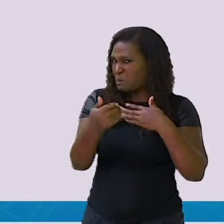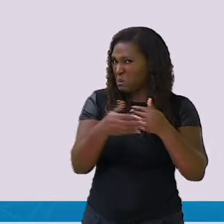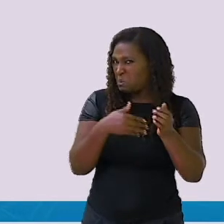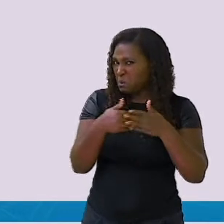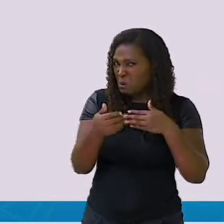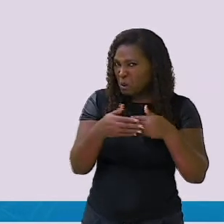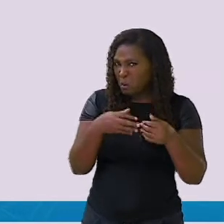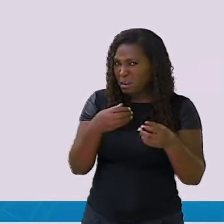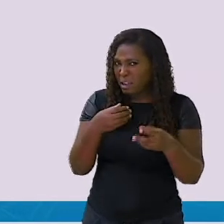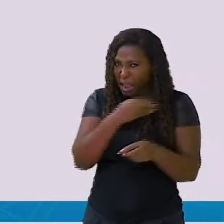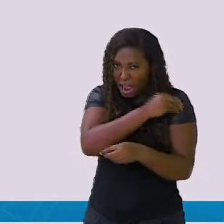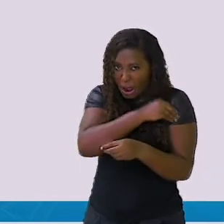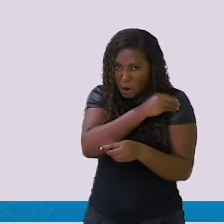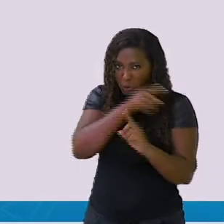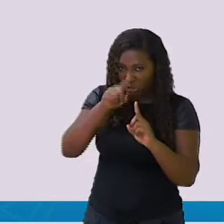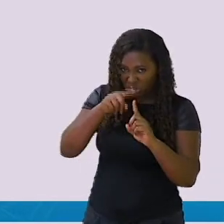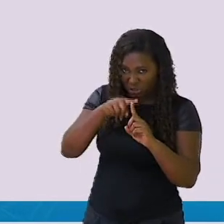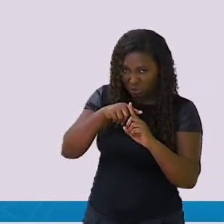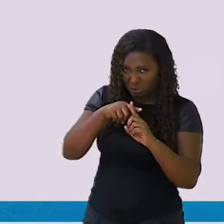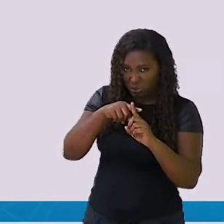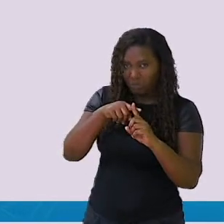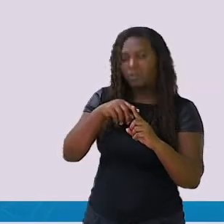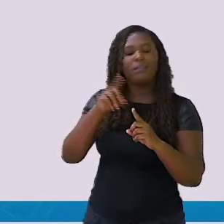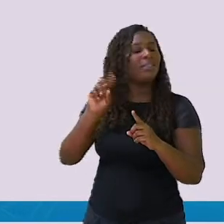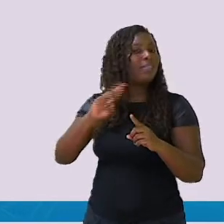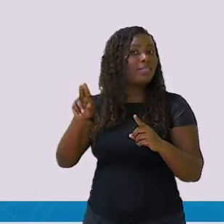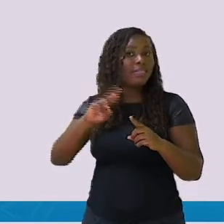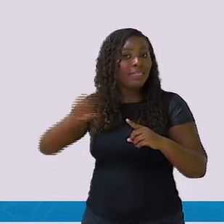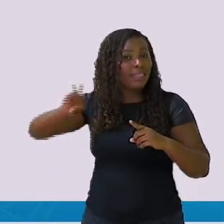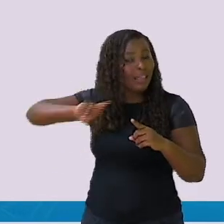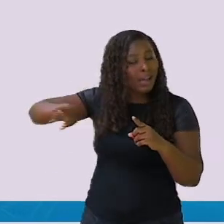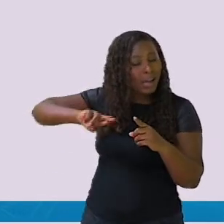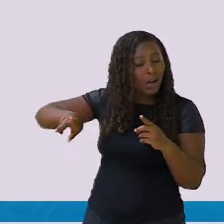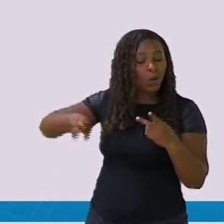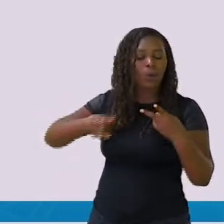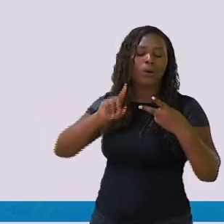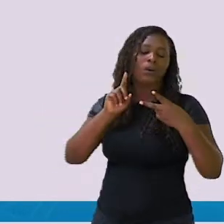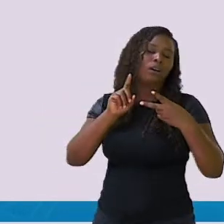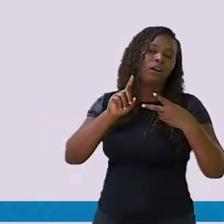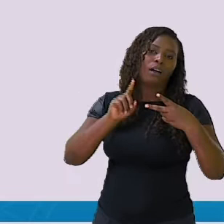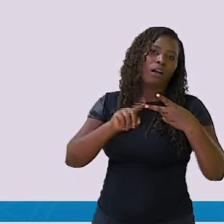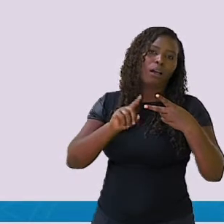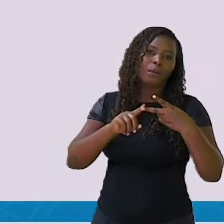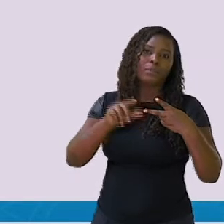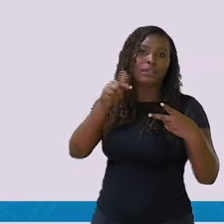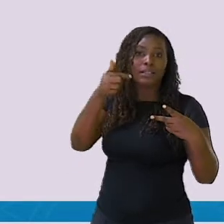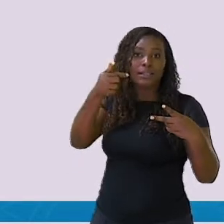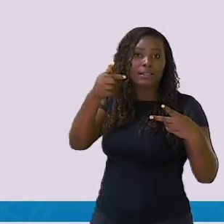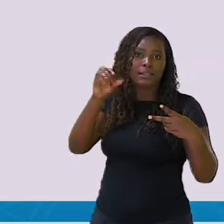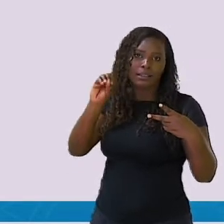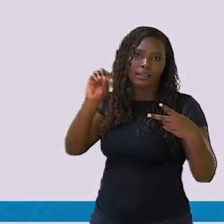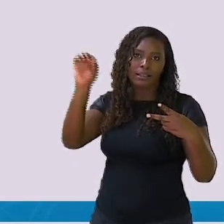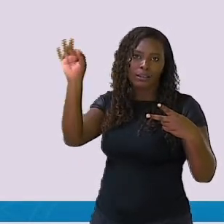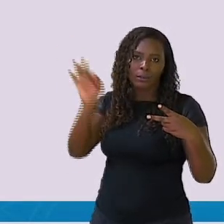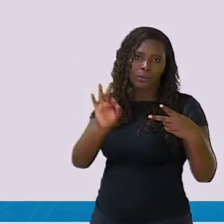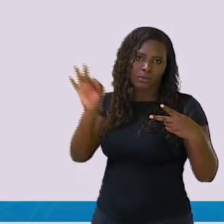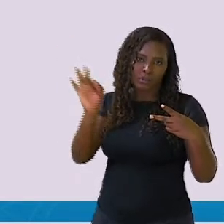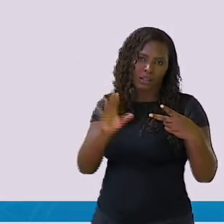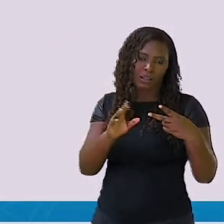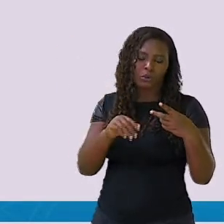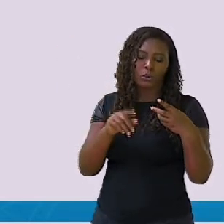%, né? Pode ser lavar as mãos só com água? Não, eu tenho que lavar as mãos dessa forma. Então,